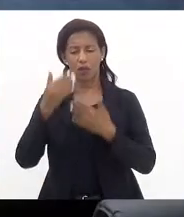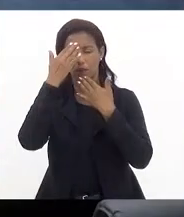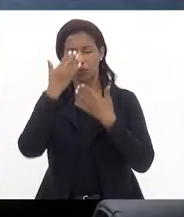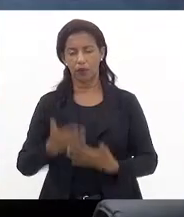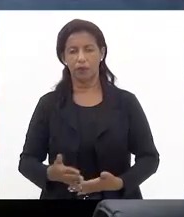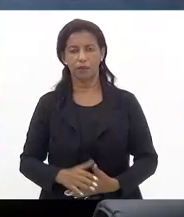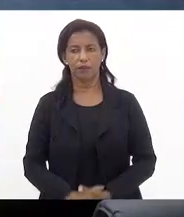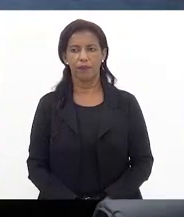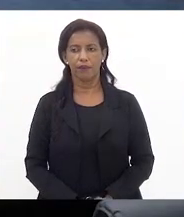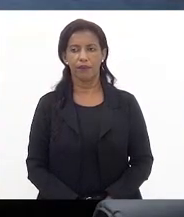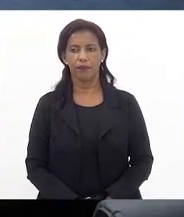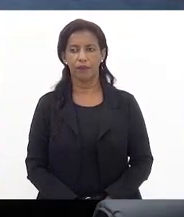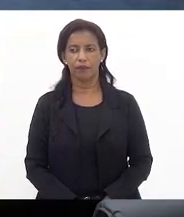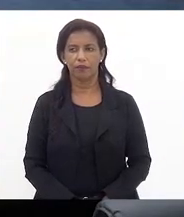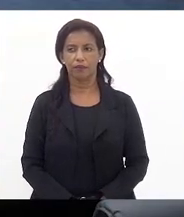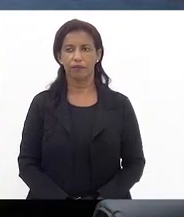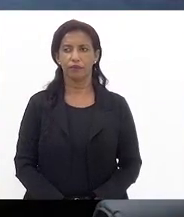obrigada.